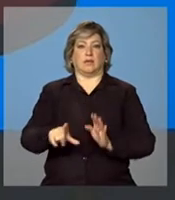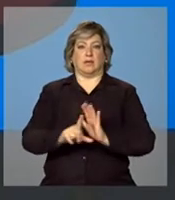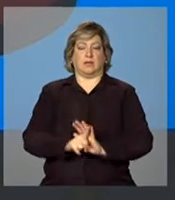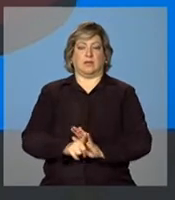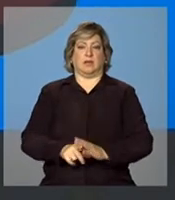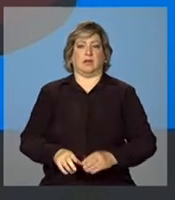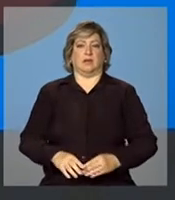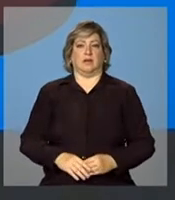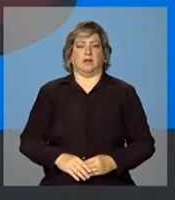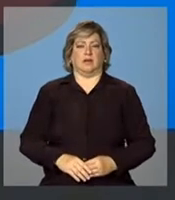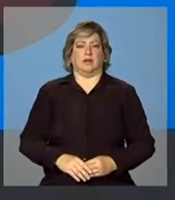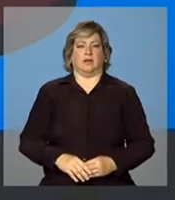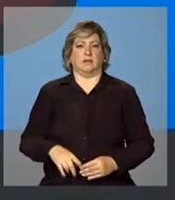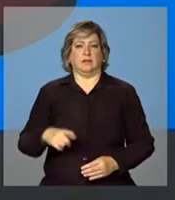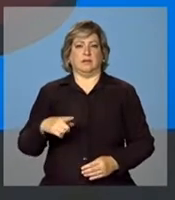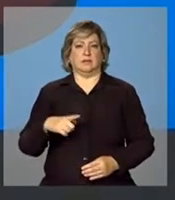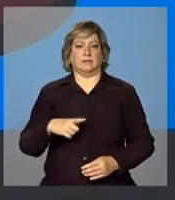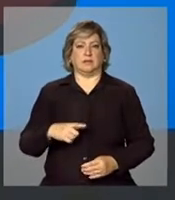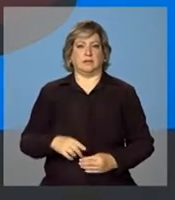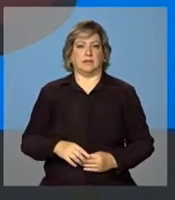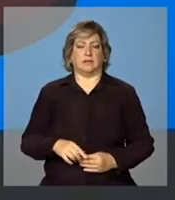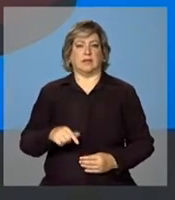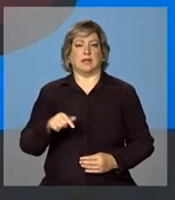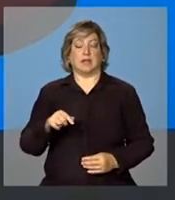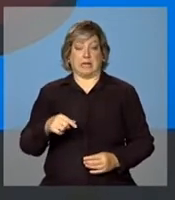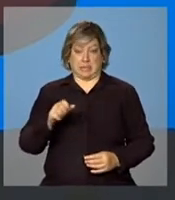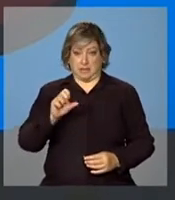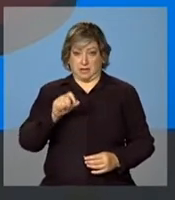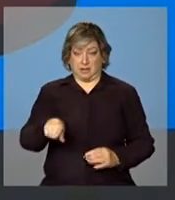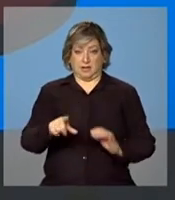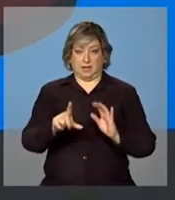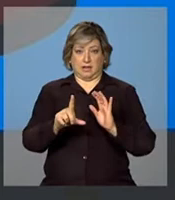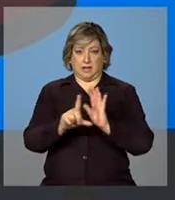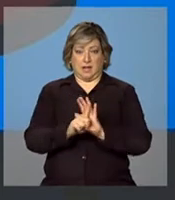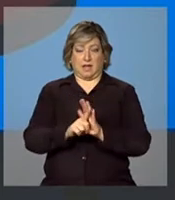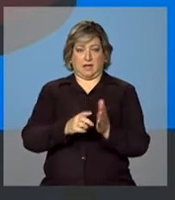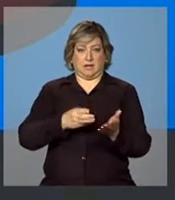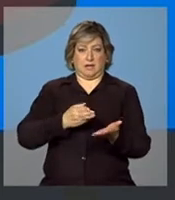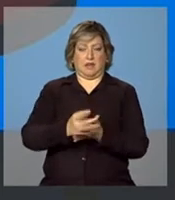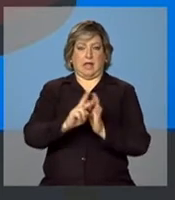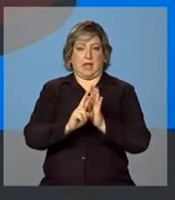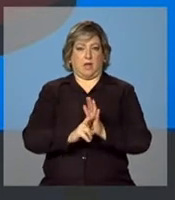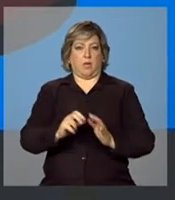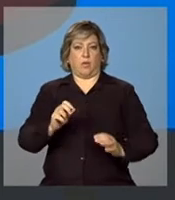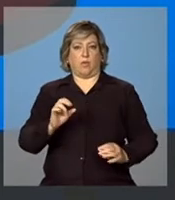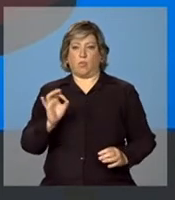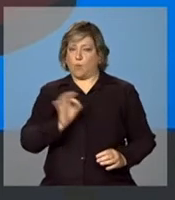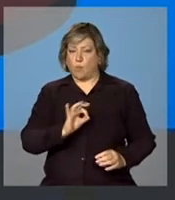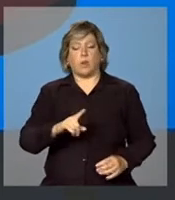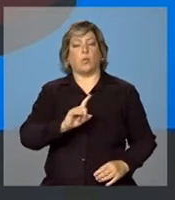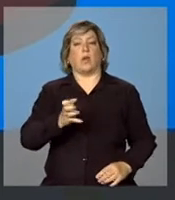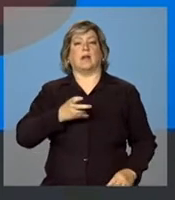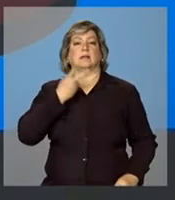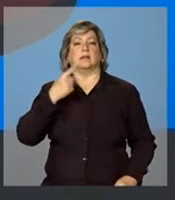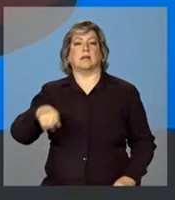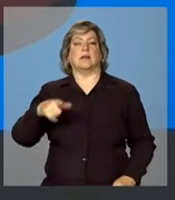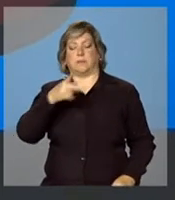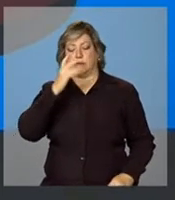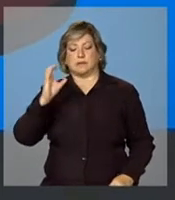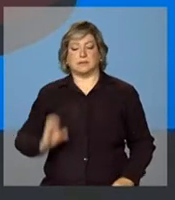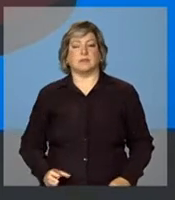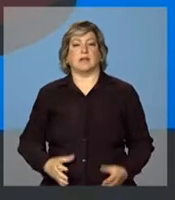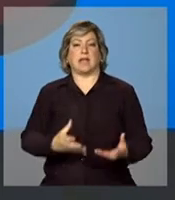que o fato de não ter regulamentado não implica dizer que o cidadão não está sendo atendido. Tá? A regulamentação é uma exigência da